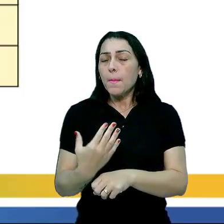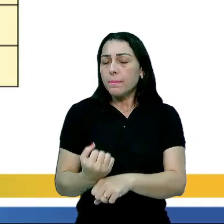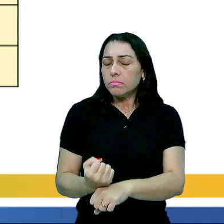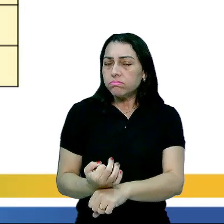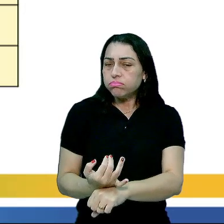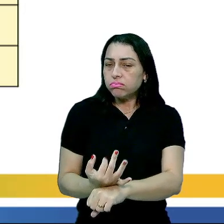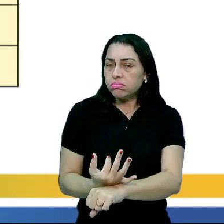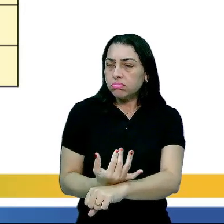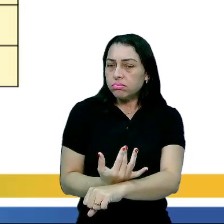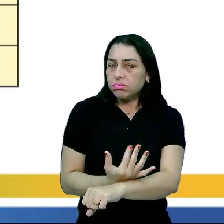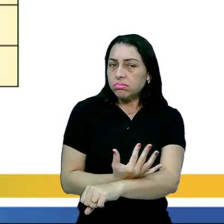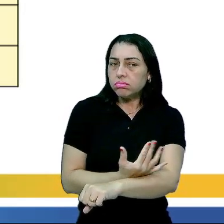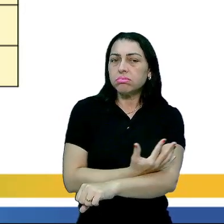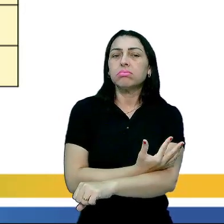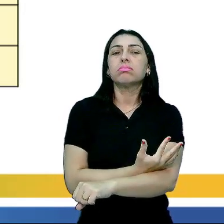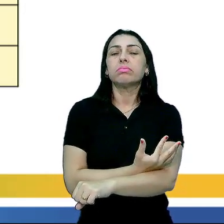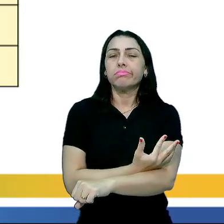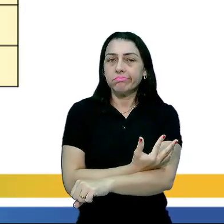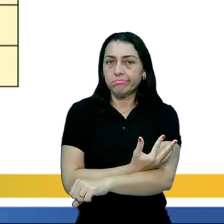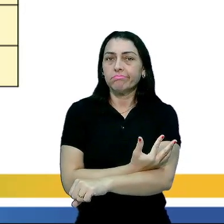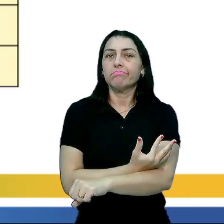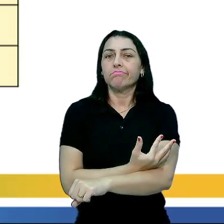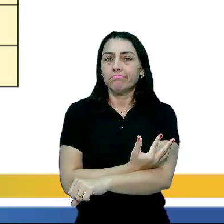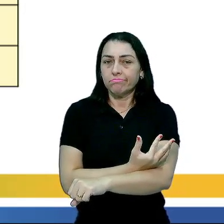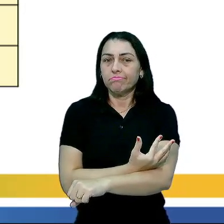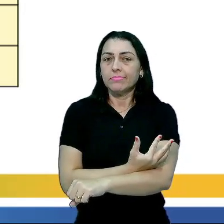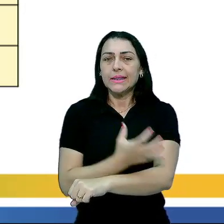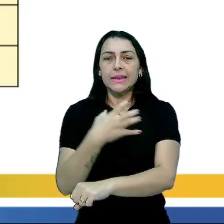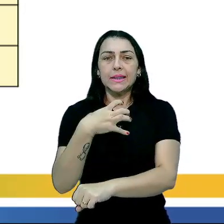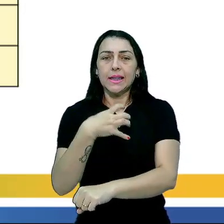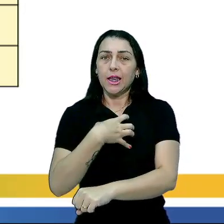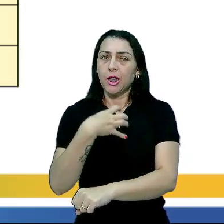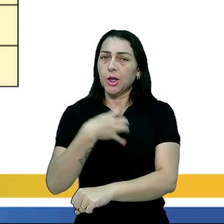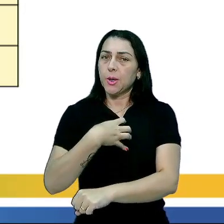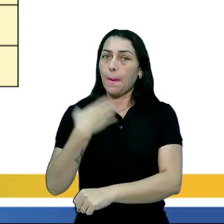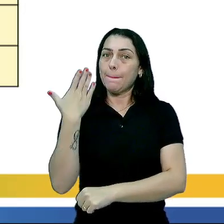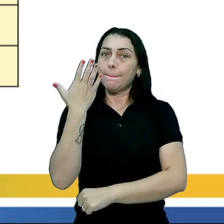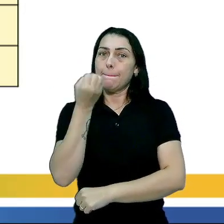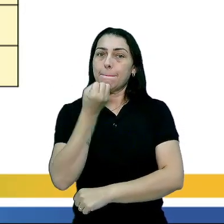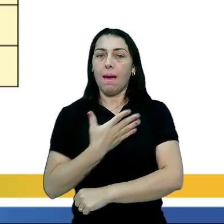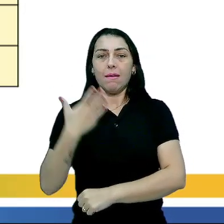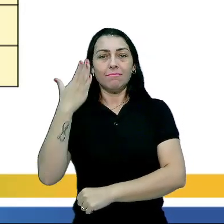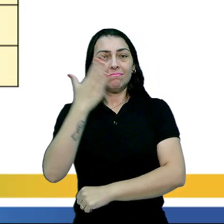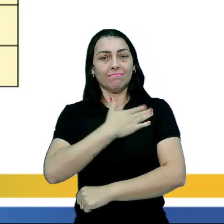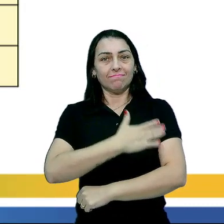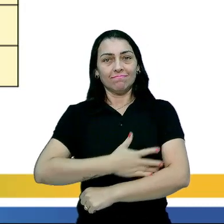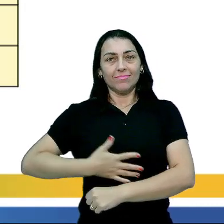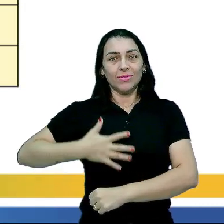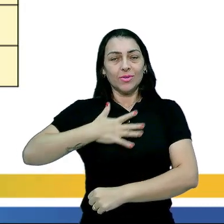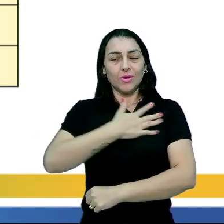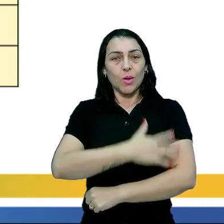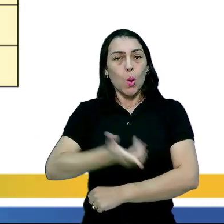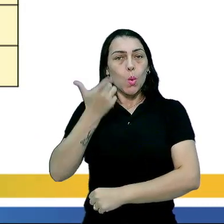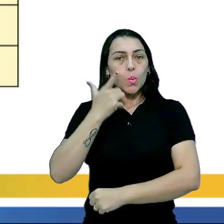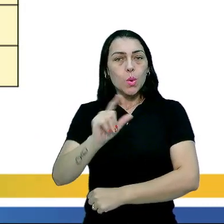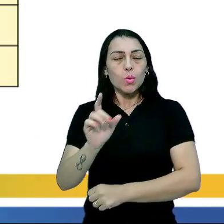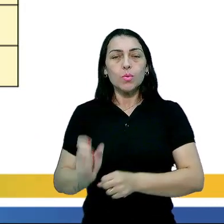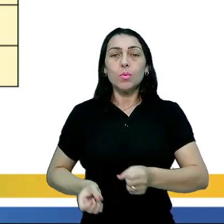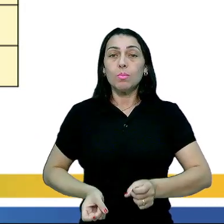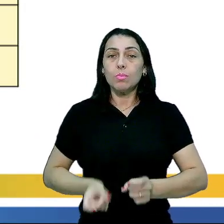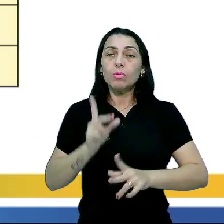é o apelo emocional. Então, muitas vezes a propaganda, a aquisição de um produto, quando ele